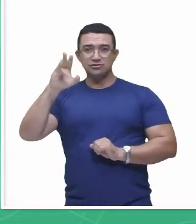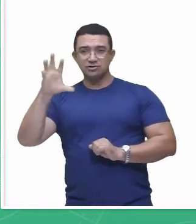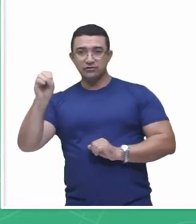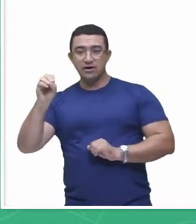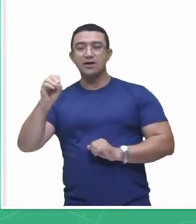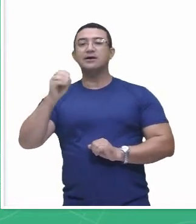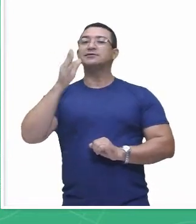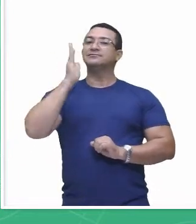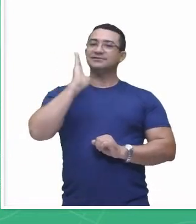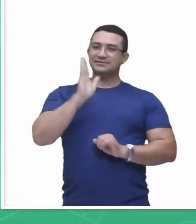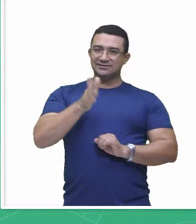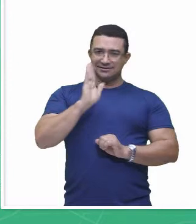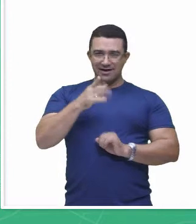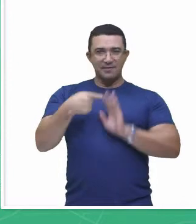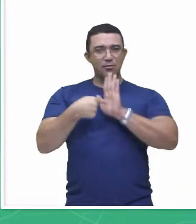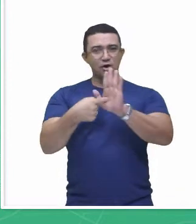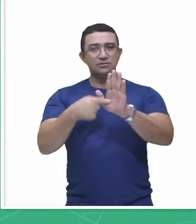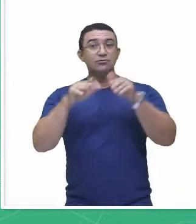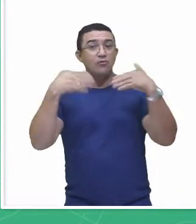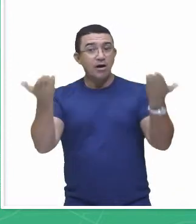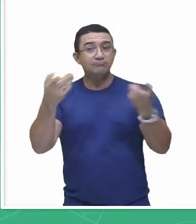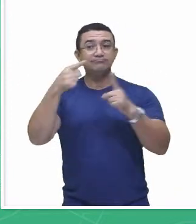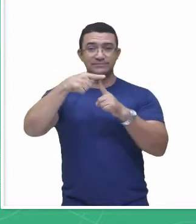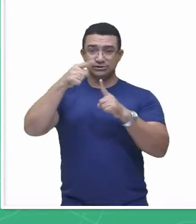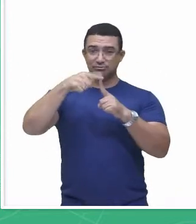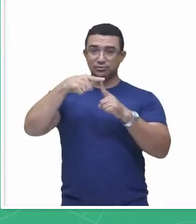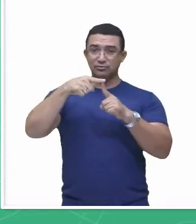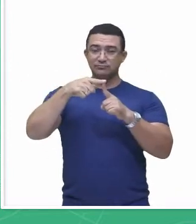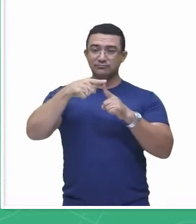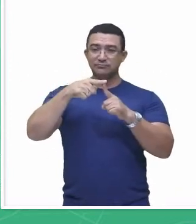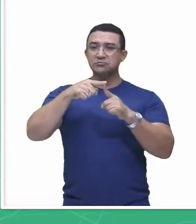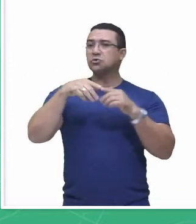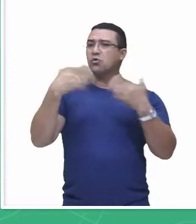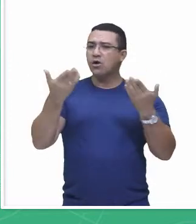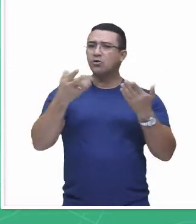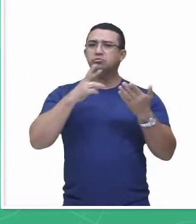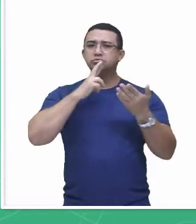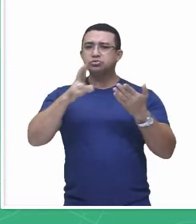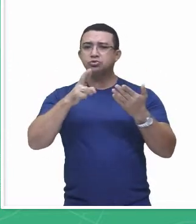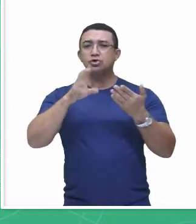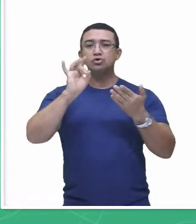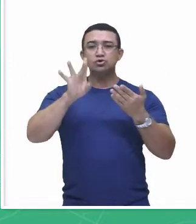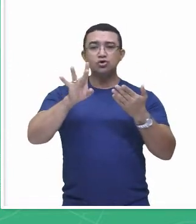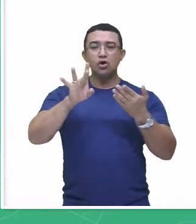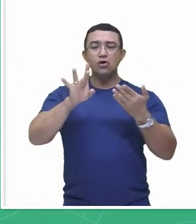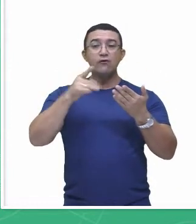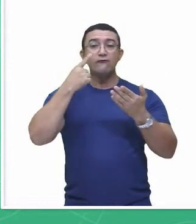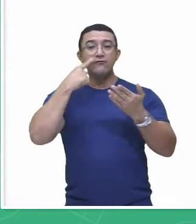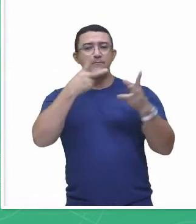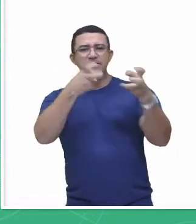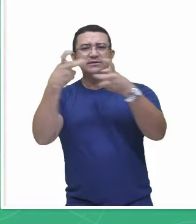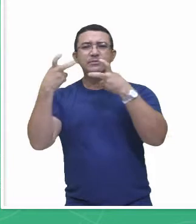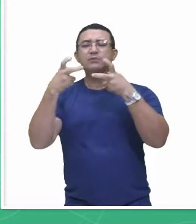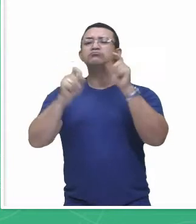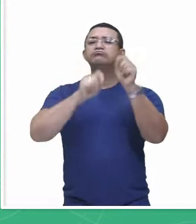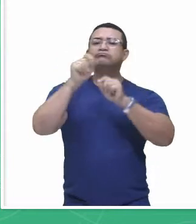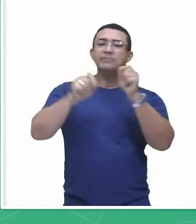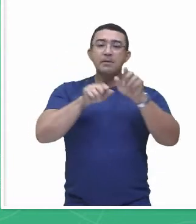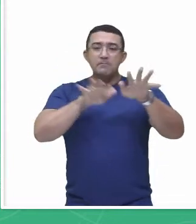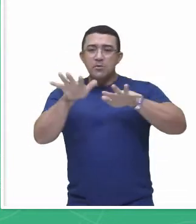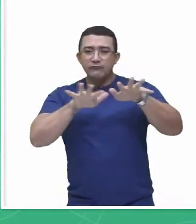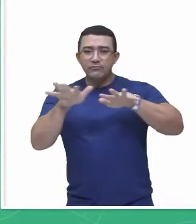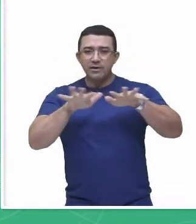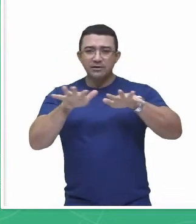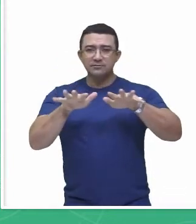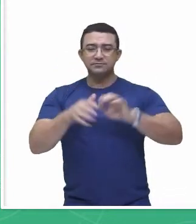qual é o tecido, né? O que você tinha que acertar? Apenas a questão da articulação. Vamos ver lá, então,